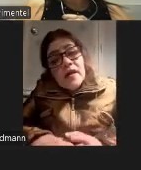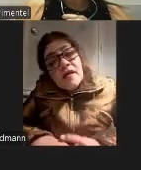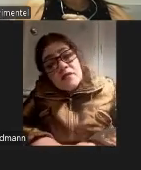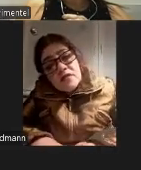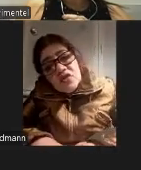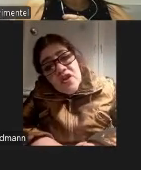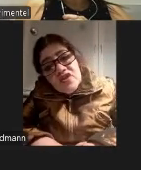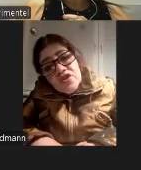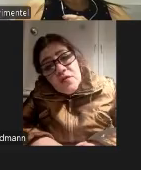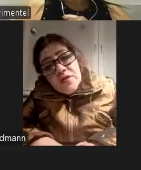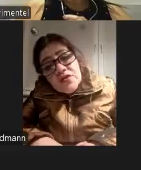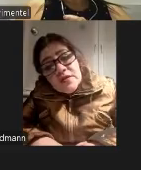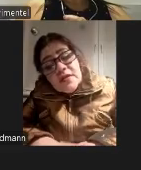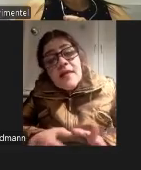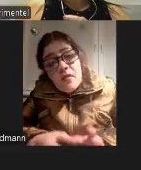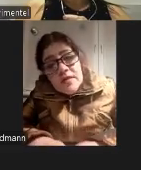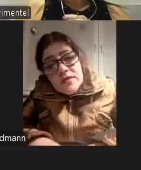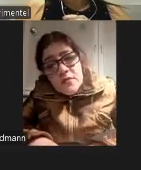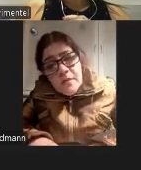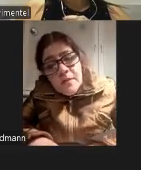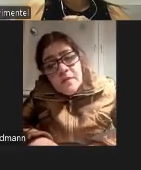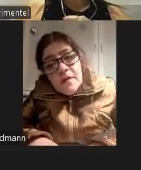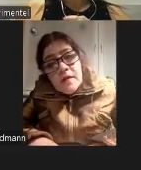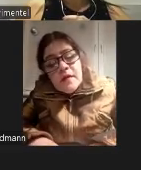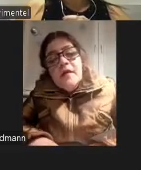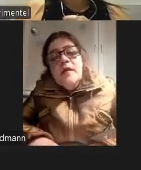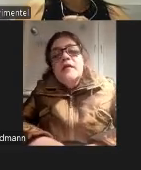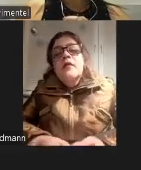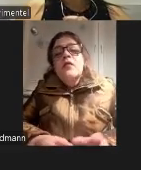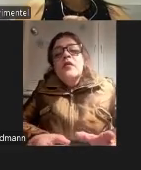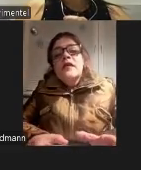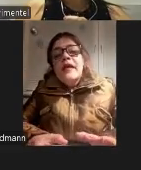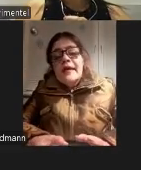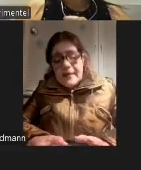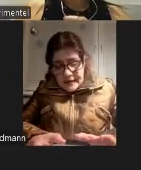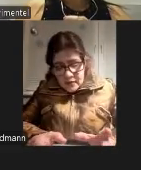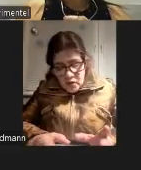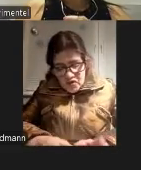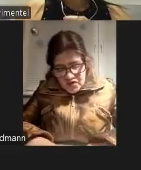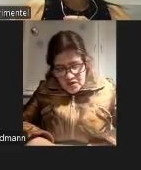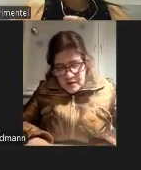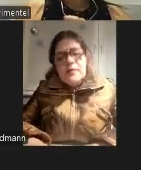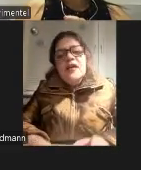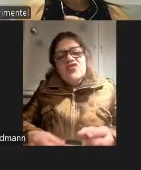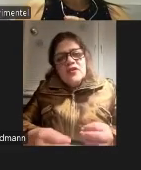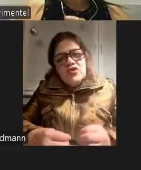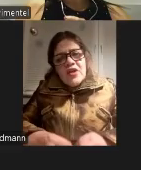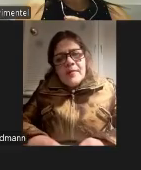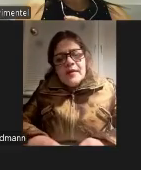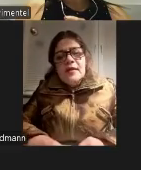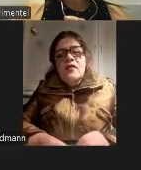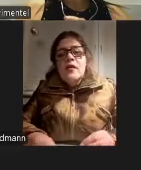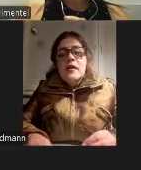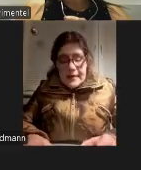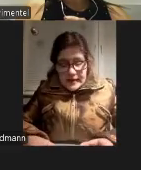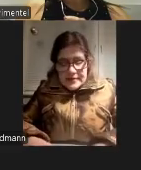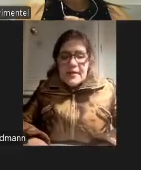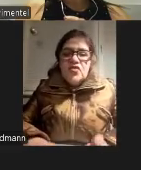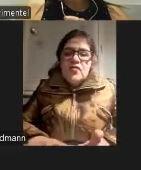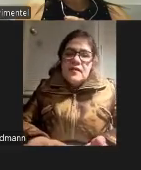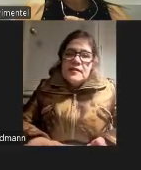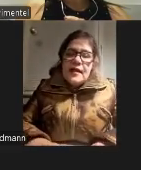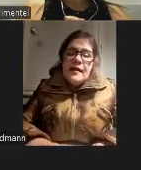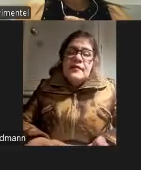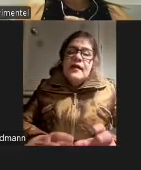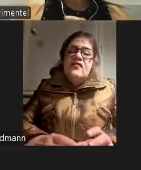atrófica do que as outras regiões. Que tal isso? hum. Então, o que quer que a tecnologia, que a gente já aprendeu, ela